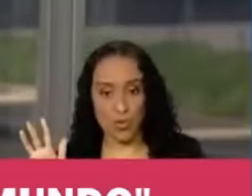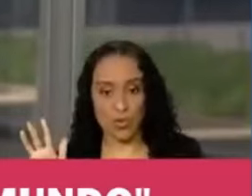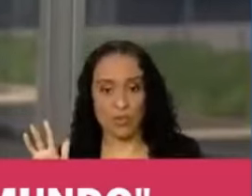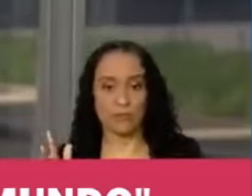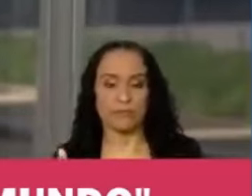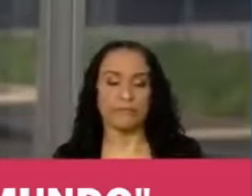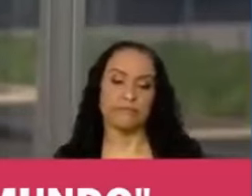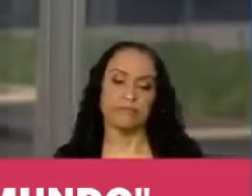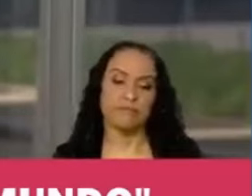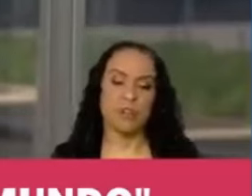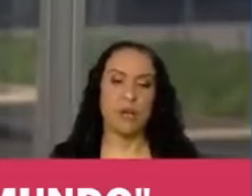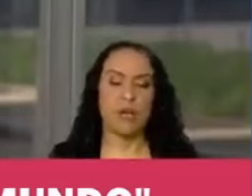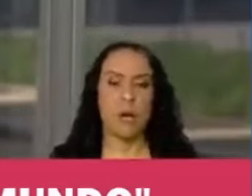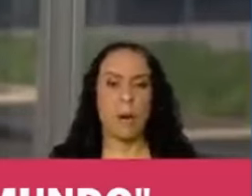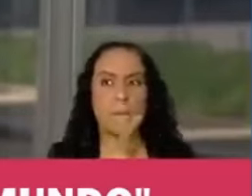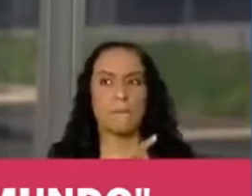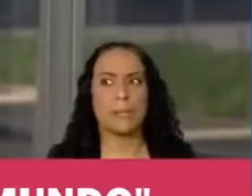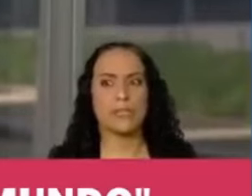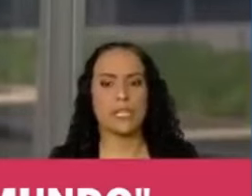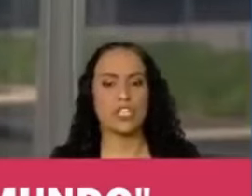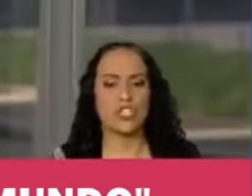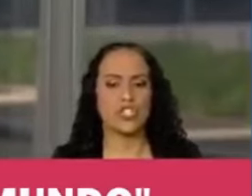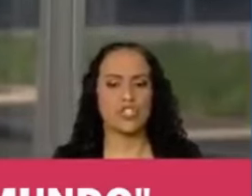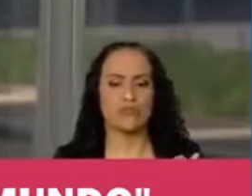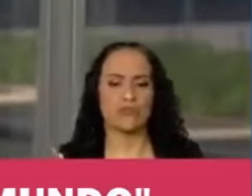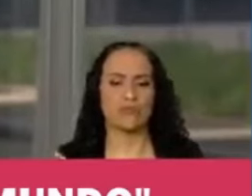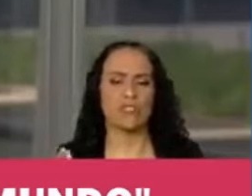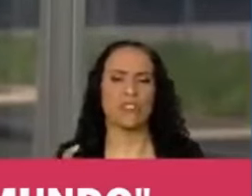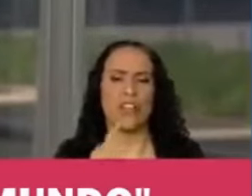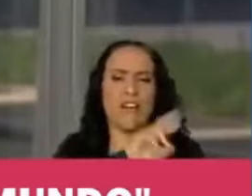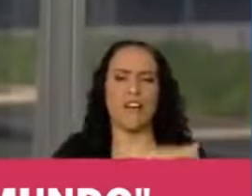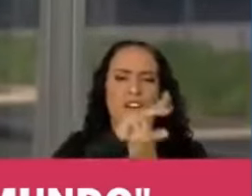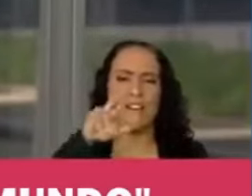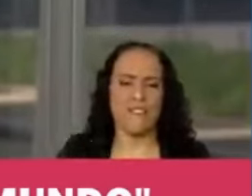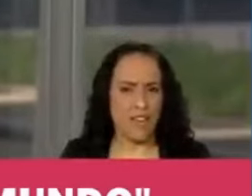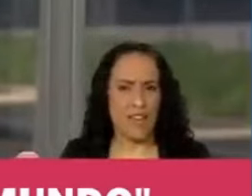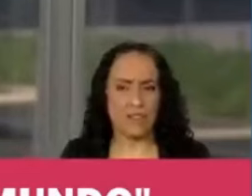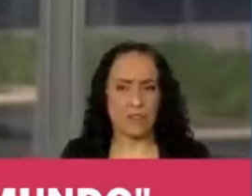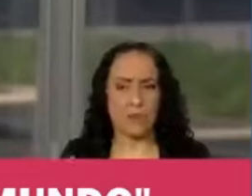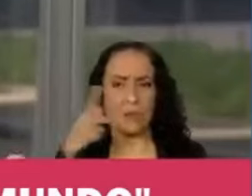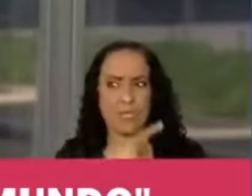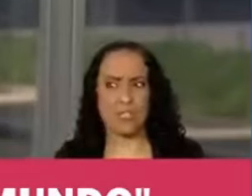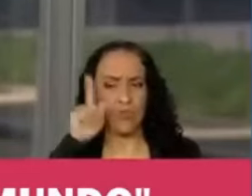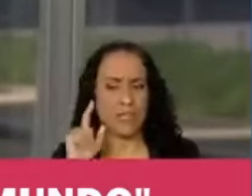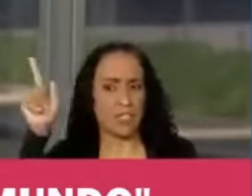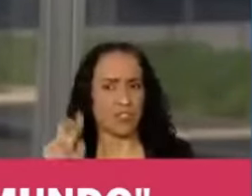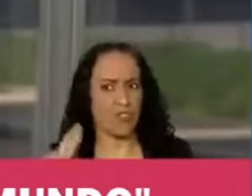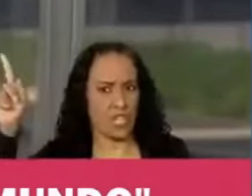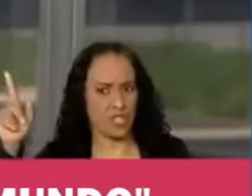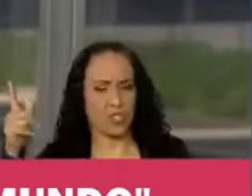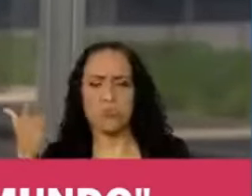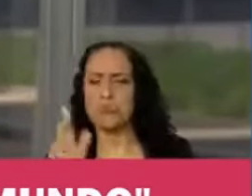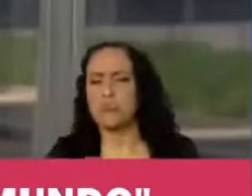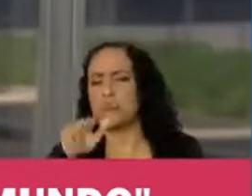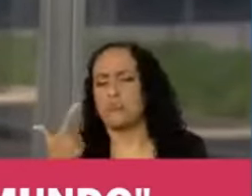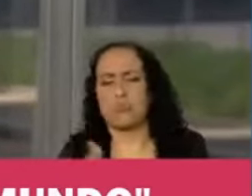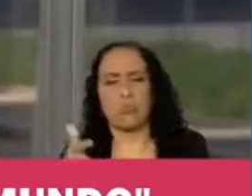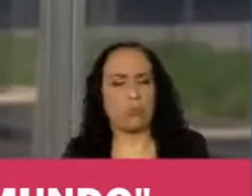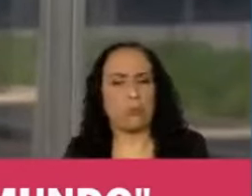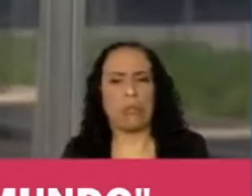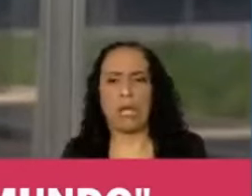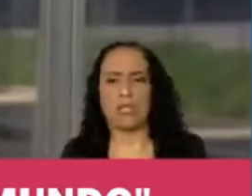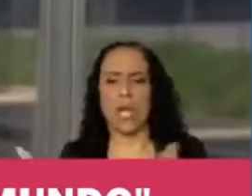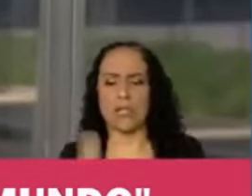Bush. Ele já foi presidente do Brasil com vários presidentes americanos e nós nunca tivemos nenhum tipo de problema. Nossa relação é uma relação